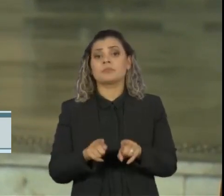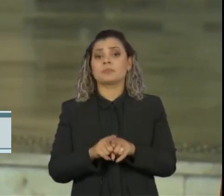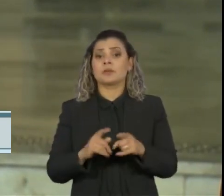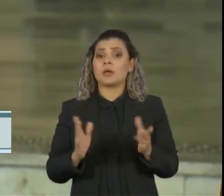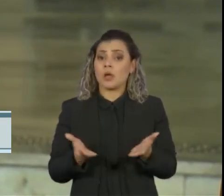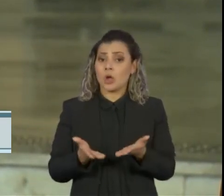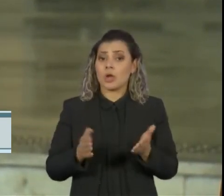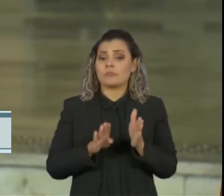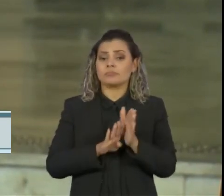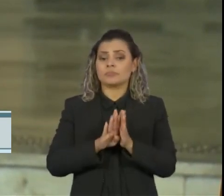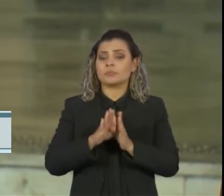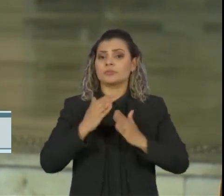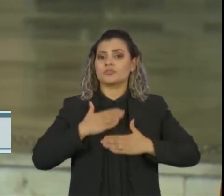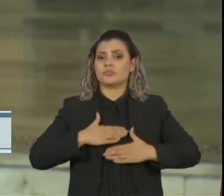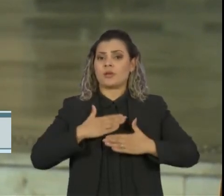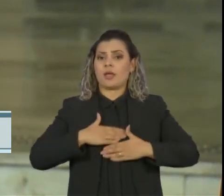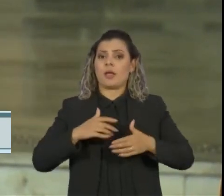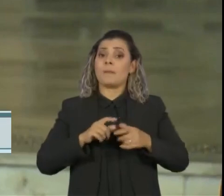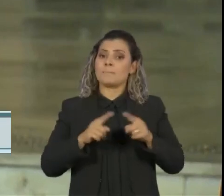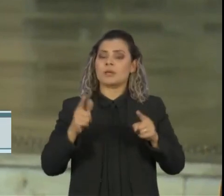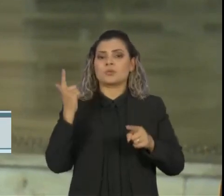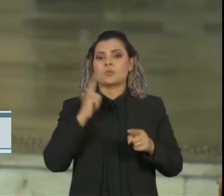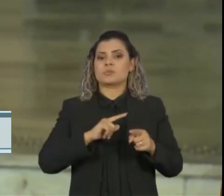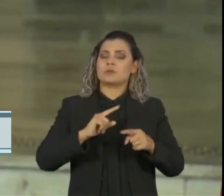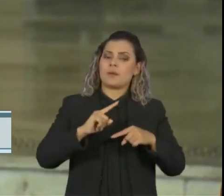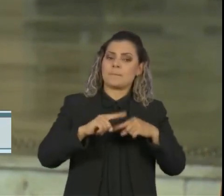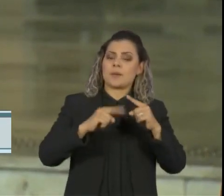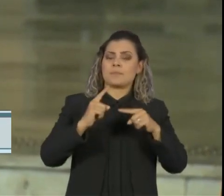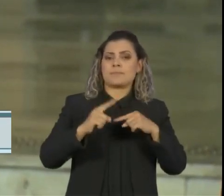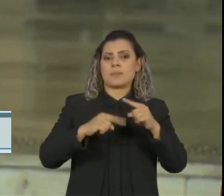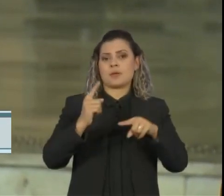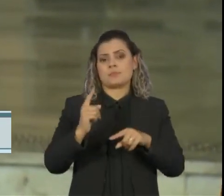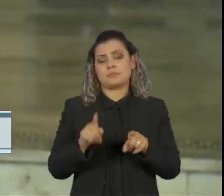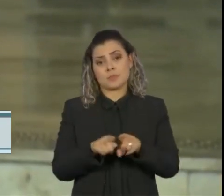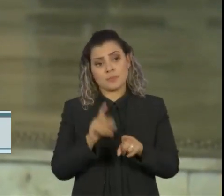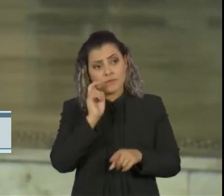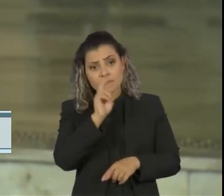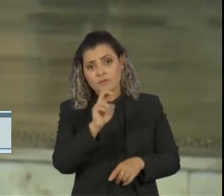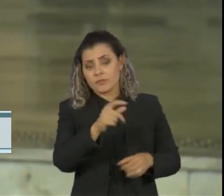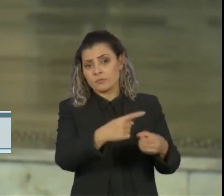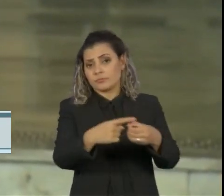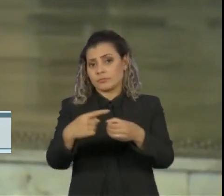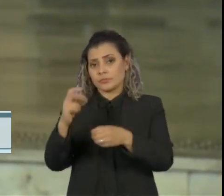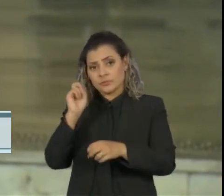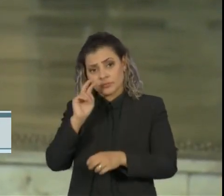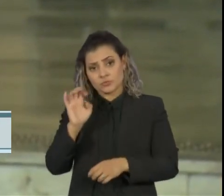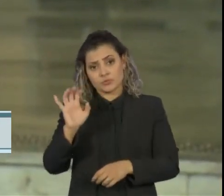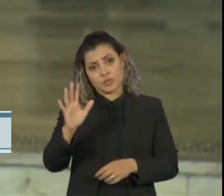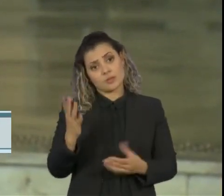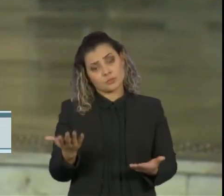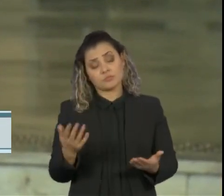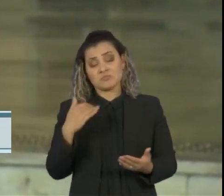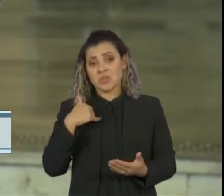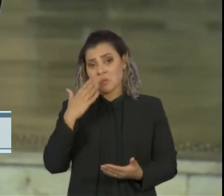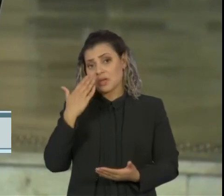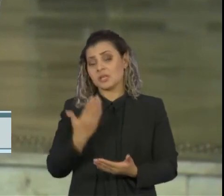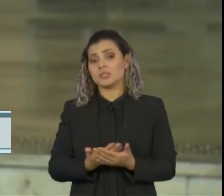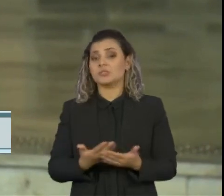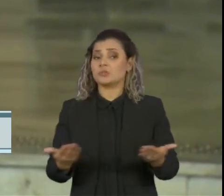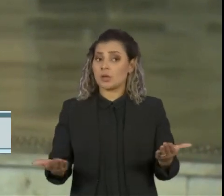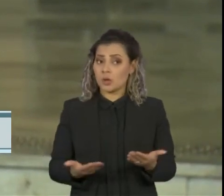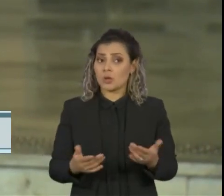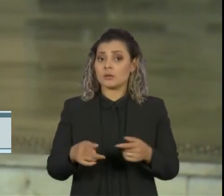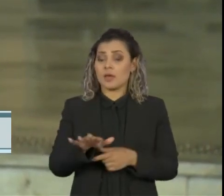que seja gradual, mas que seja um processo de idas e vindas, como a gente inclusive viu hoje em algumas regiões do Estado. Então, eu acredito, e o